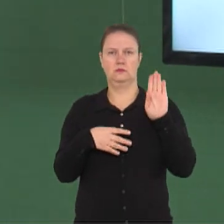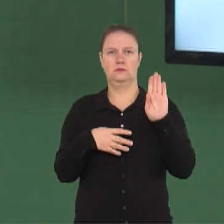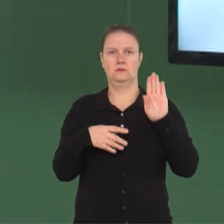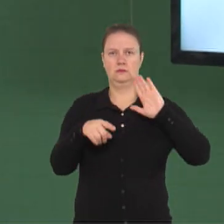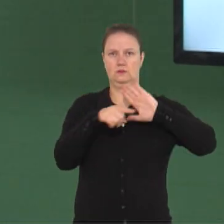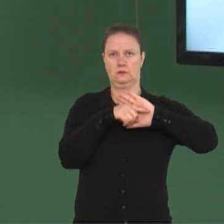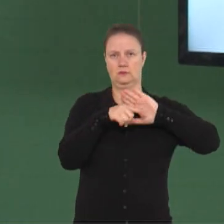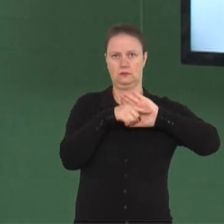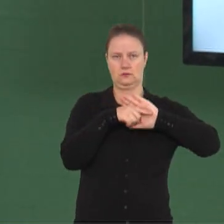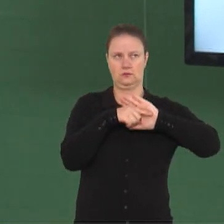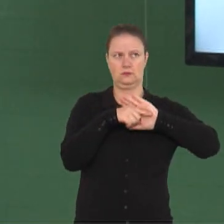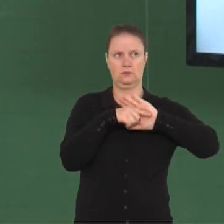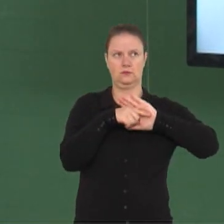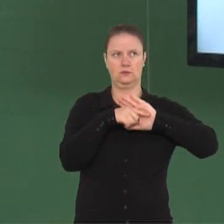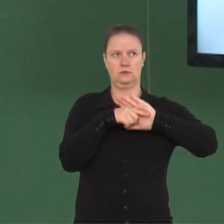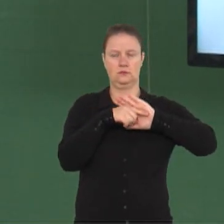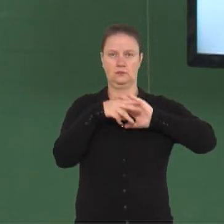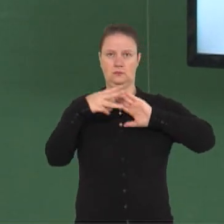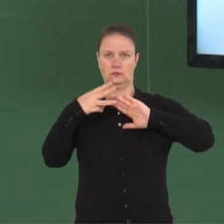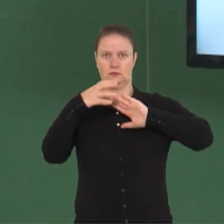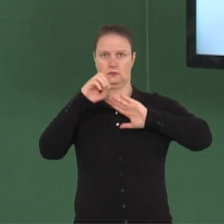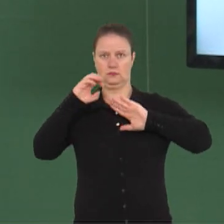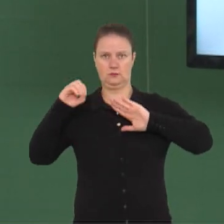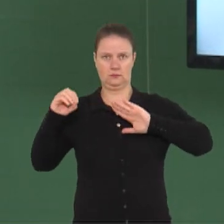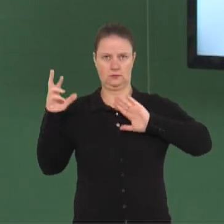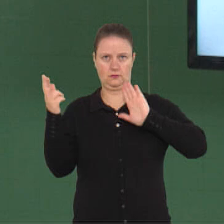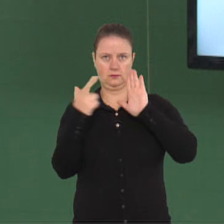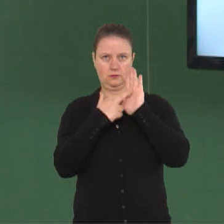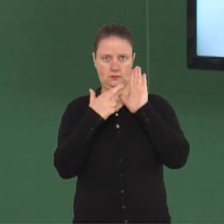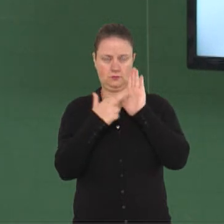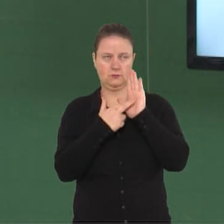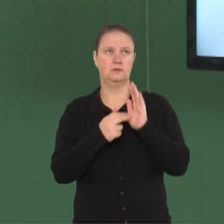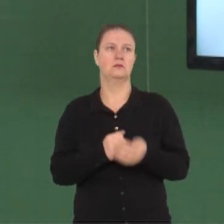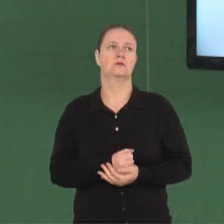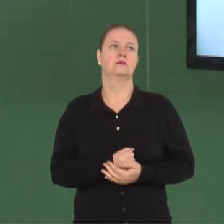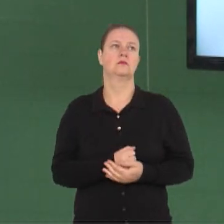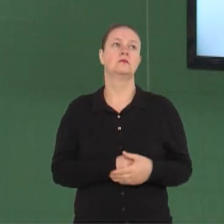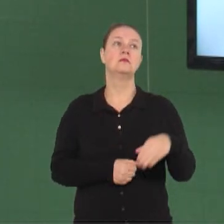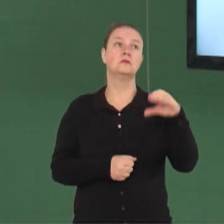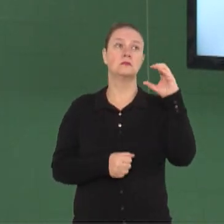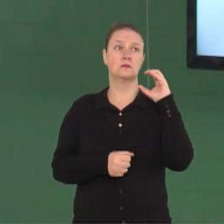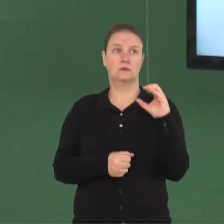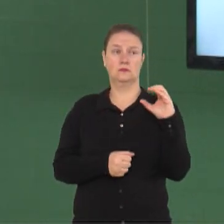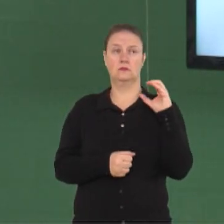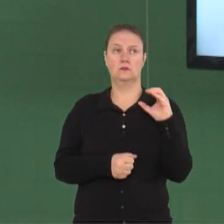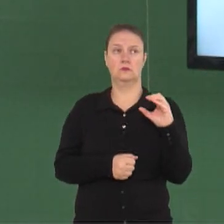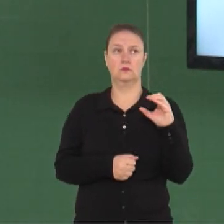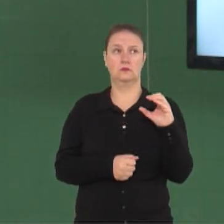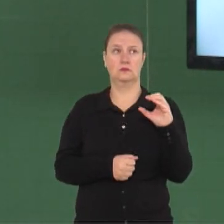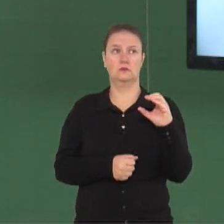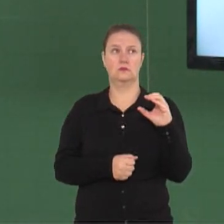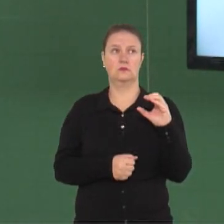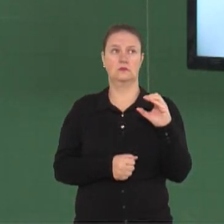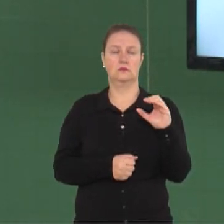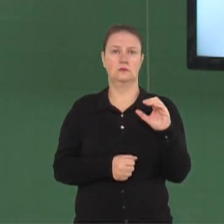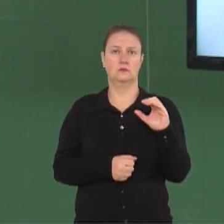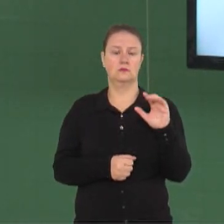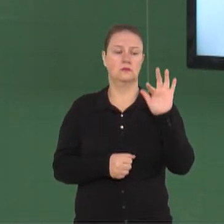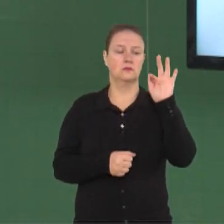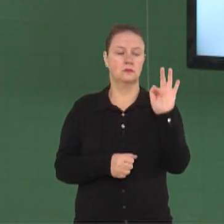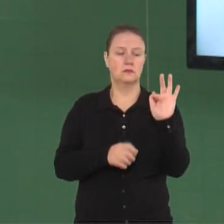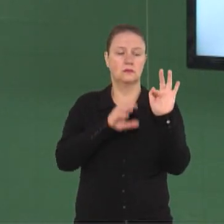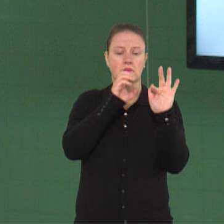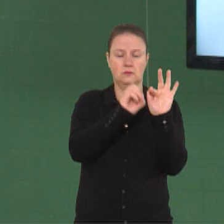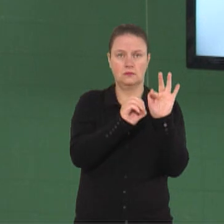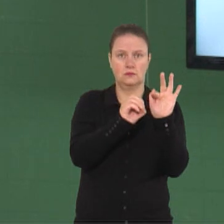ter encontrado aí menos 300 como resposta. E na letra C, f de 0